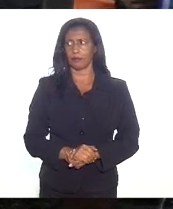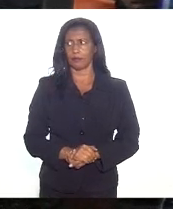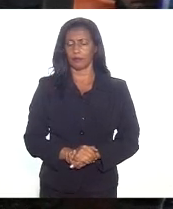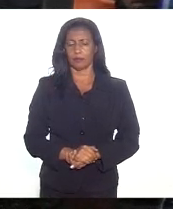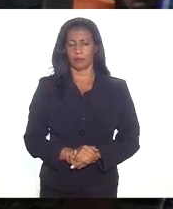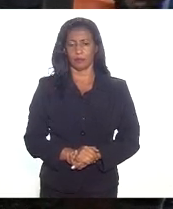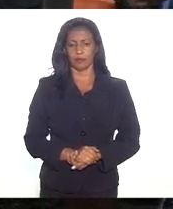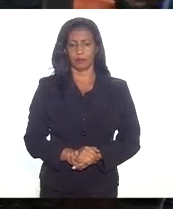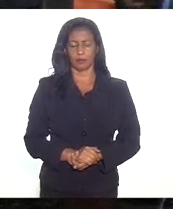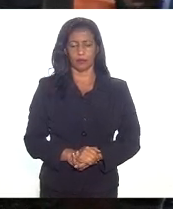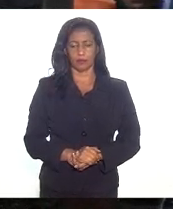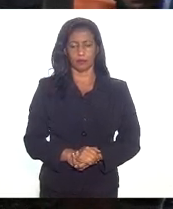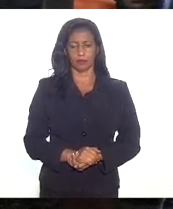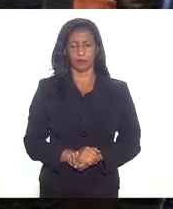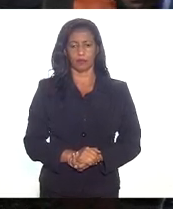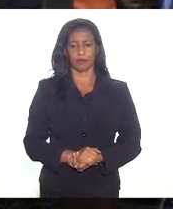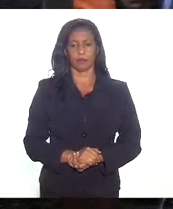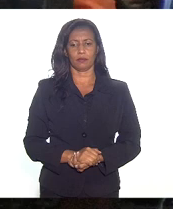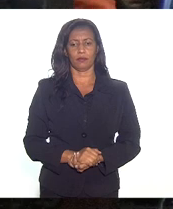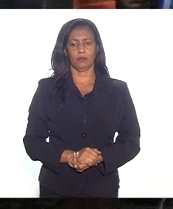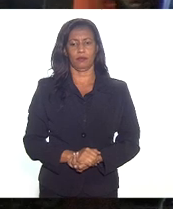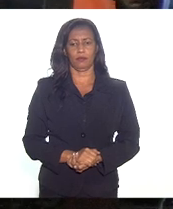Deputado Márcio Canella.